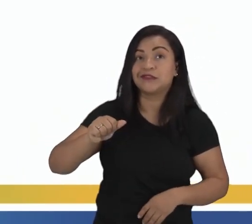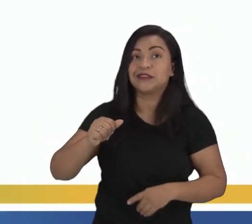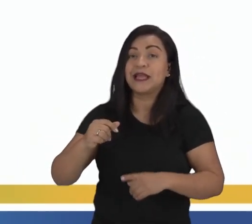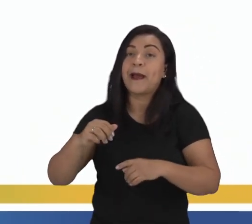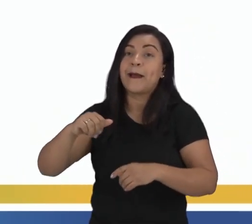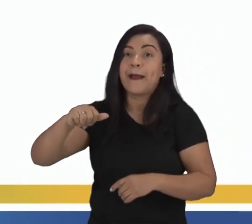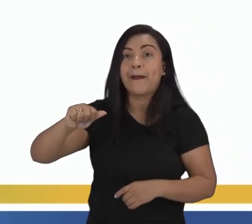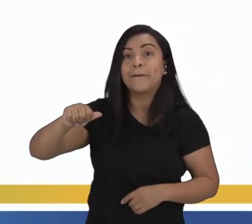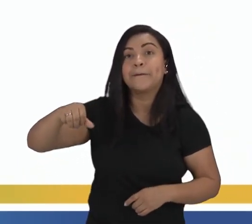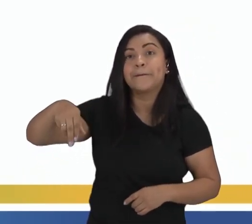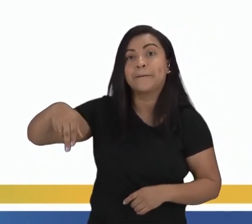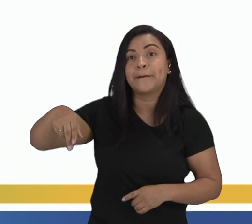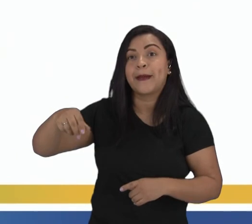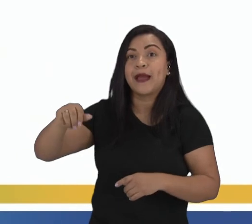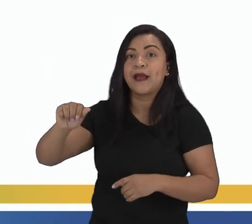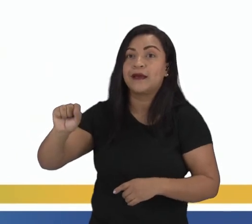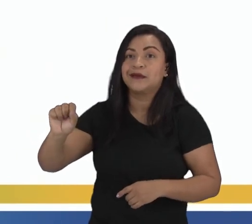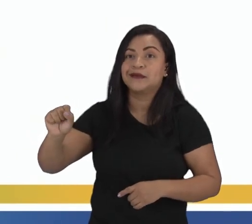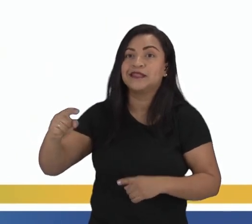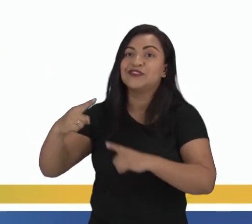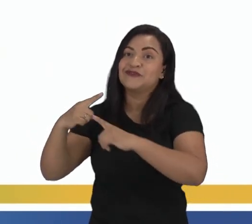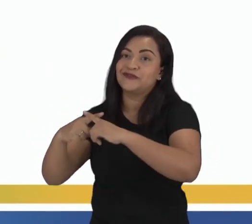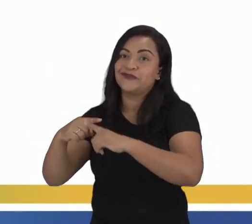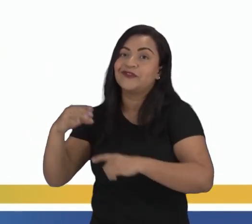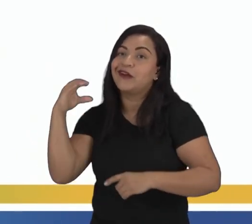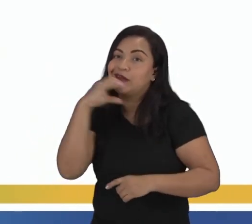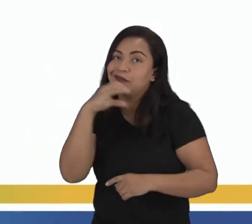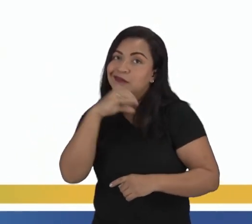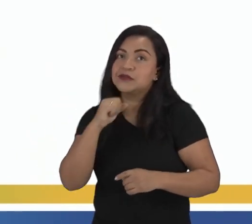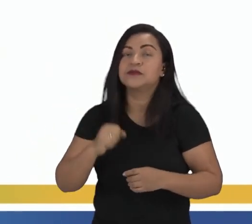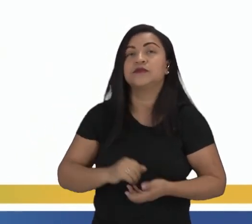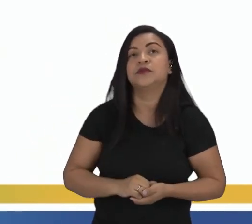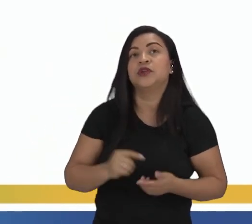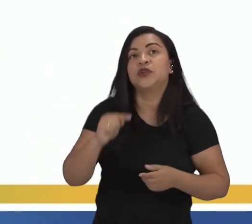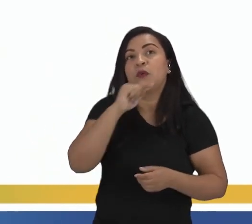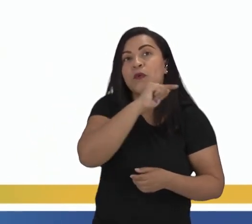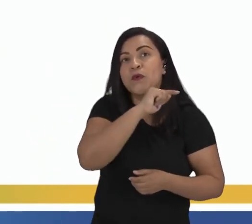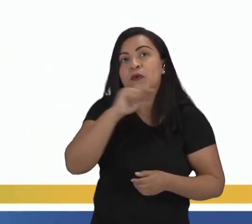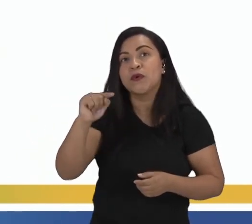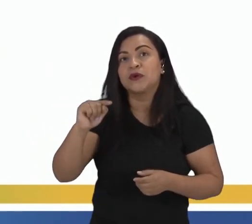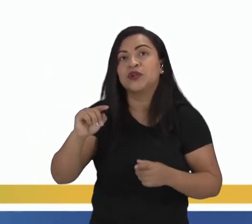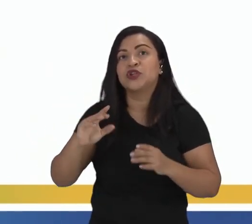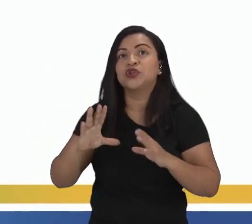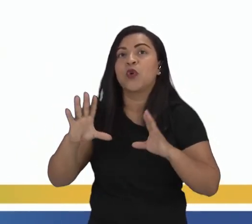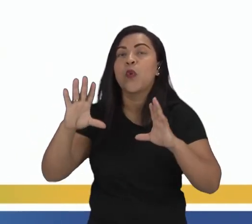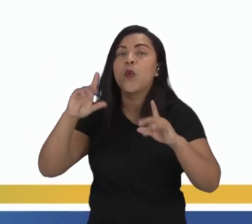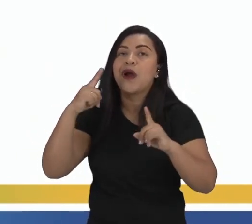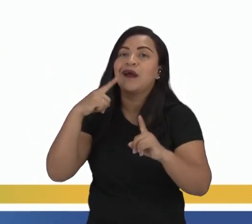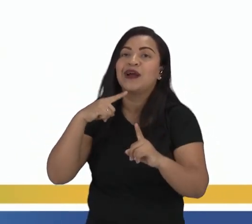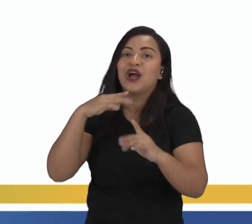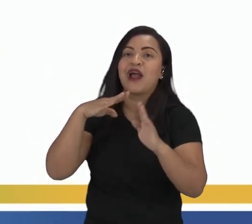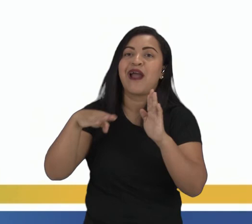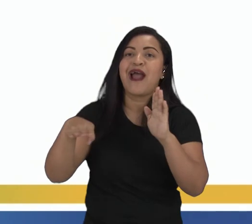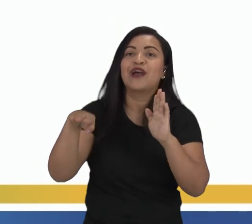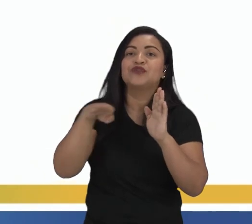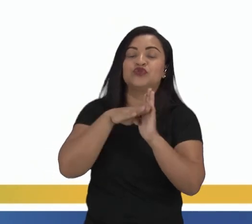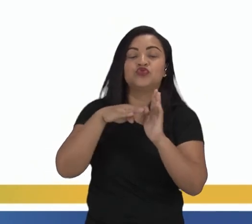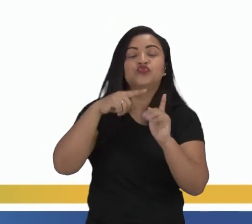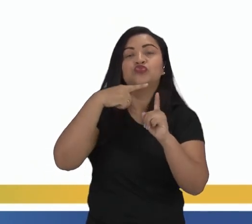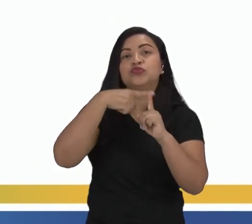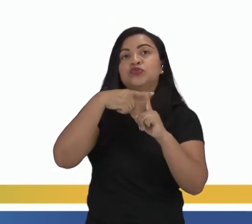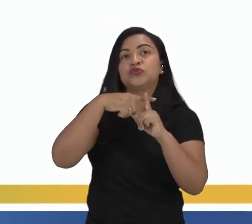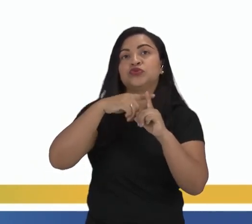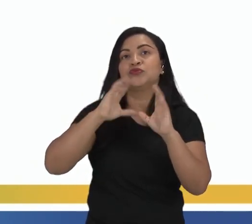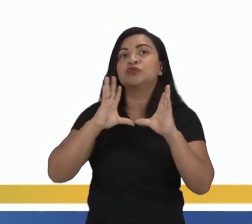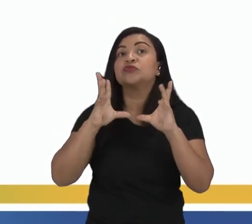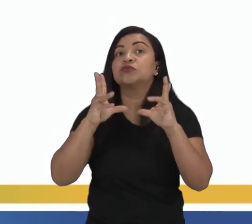aceleração. Então, somando as três equações, nós temos a força é igual à soma das massas vezes a aceleração. Como os três